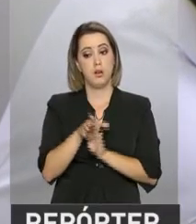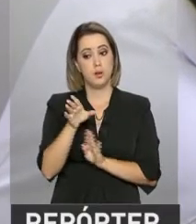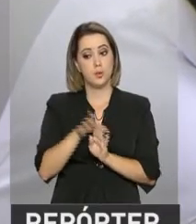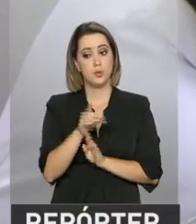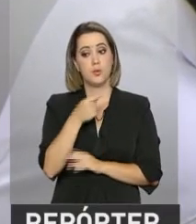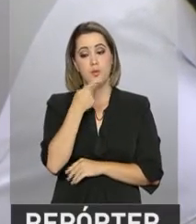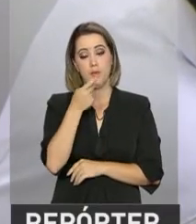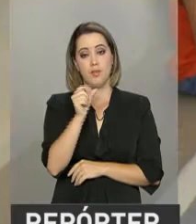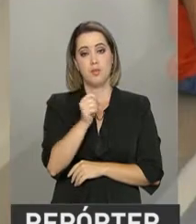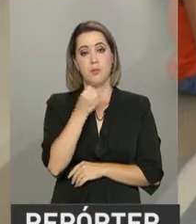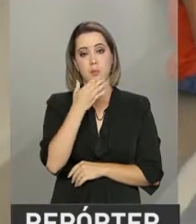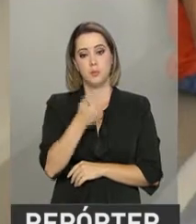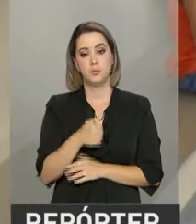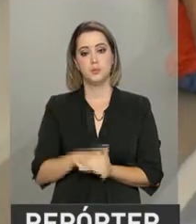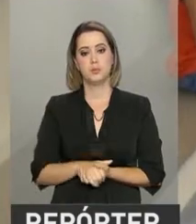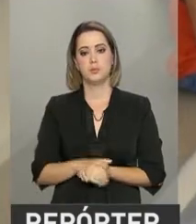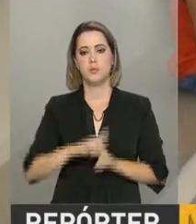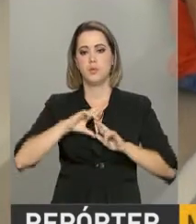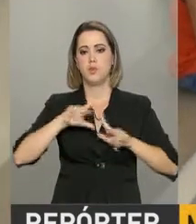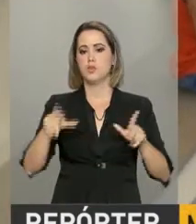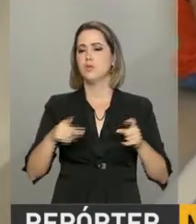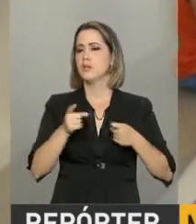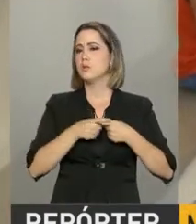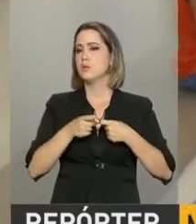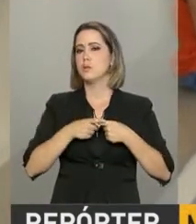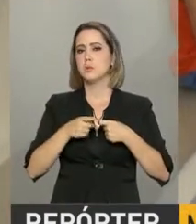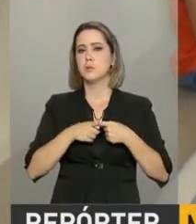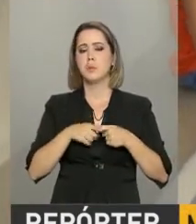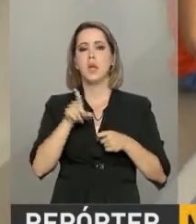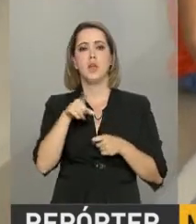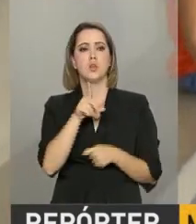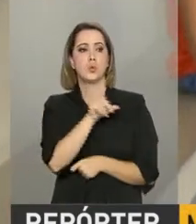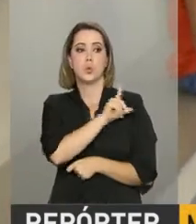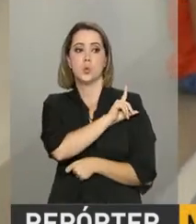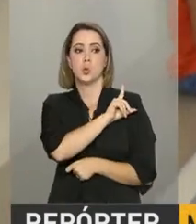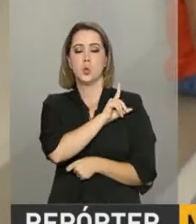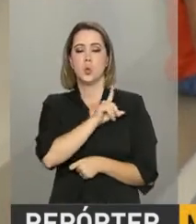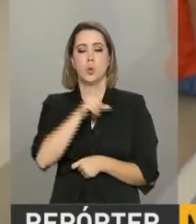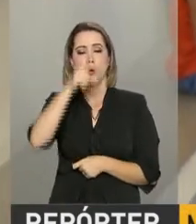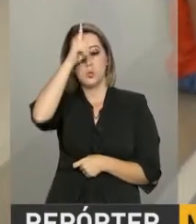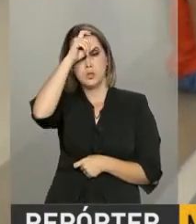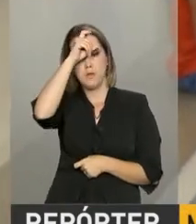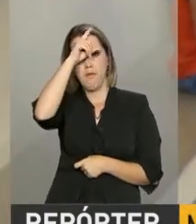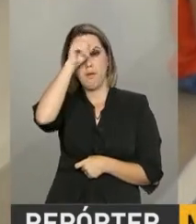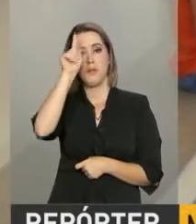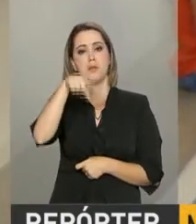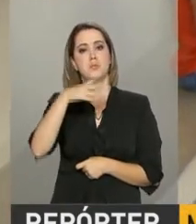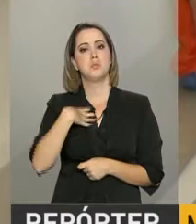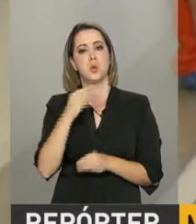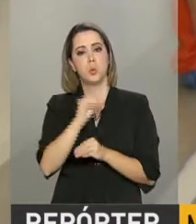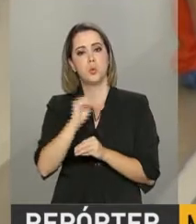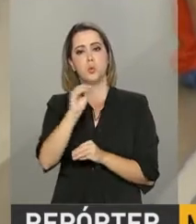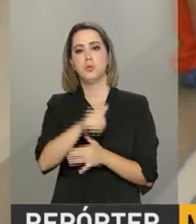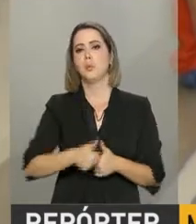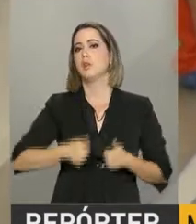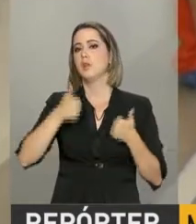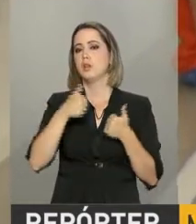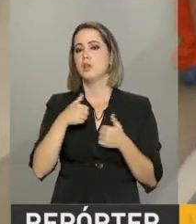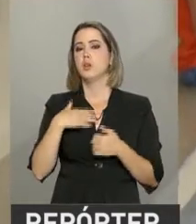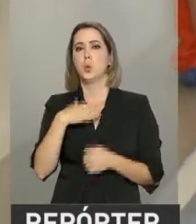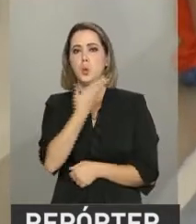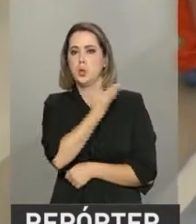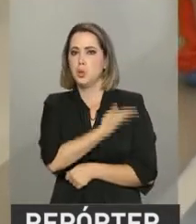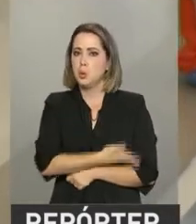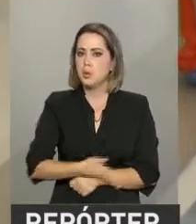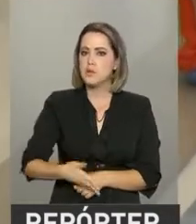gosto pela ouvidoria vários médicos as pessoas aqui os enfermeiros trata gente como a gente merece com educação